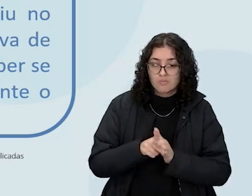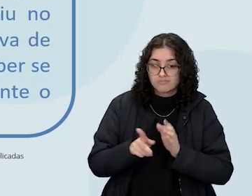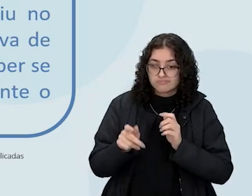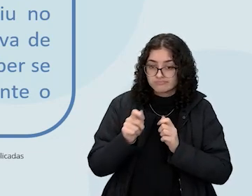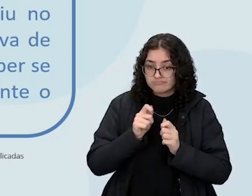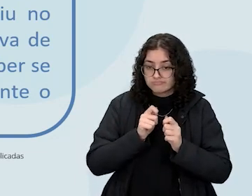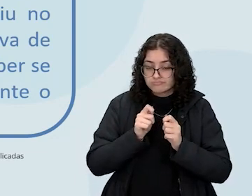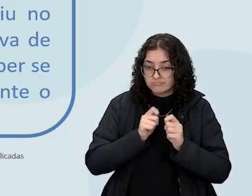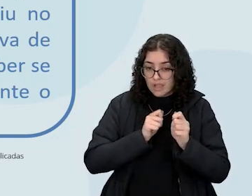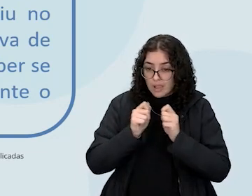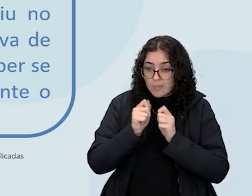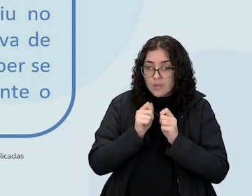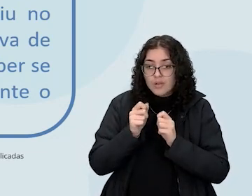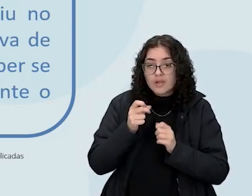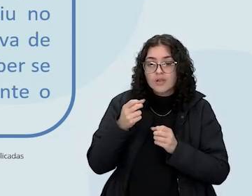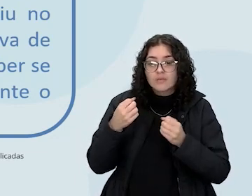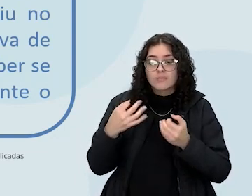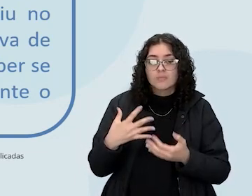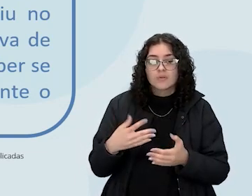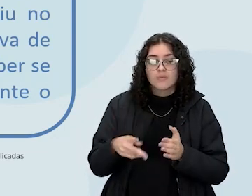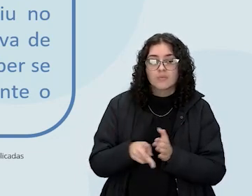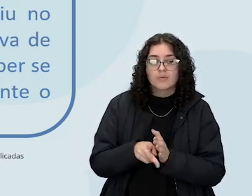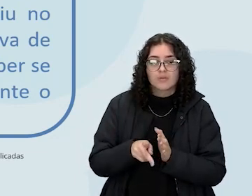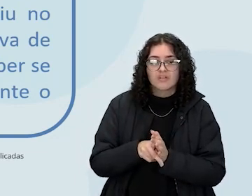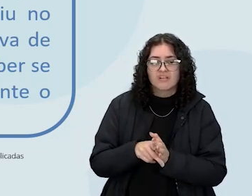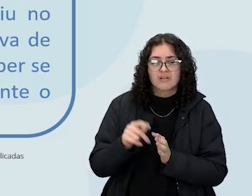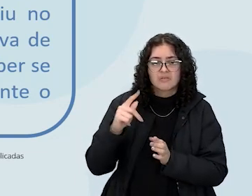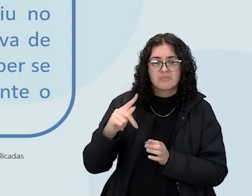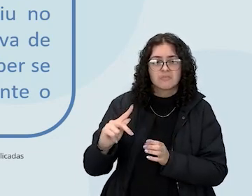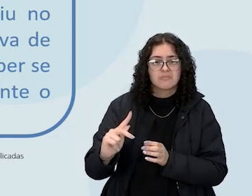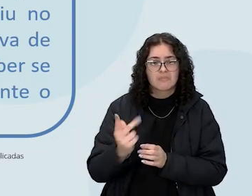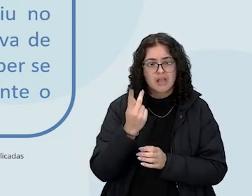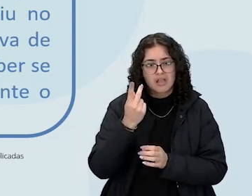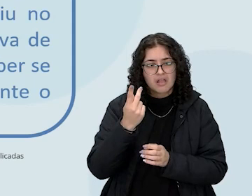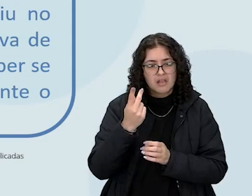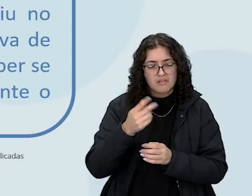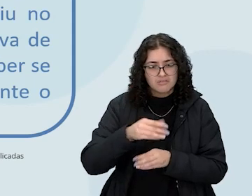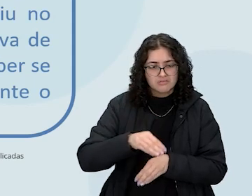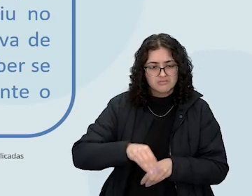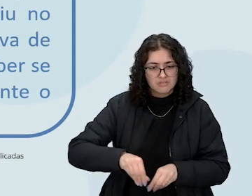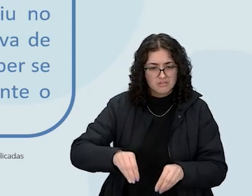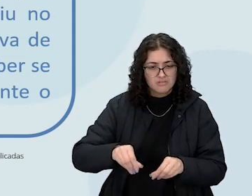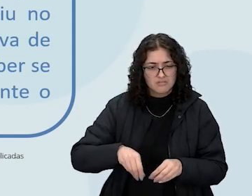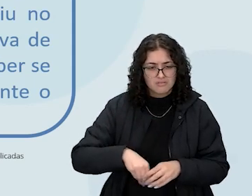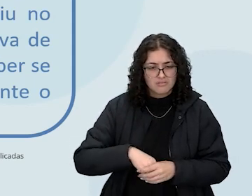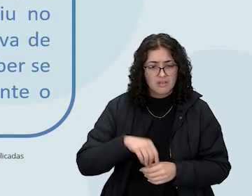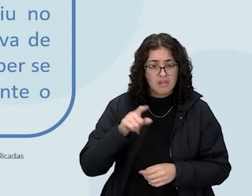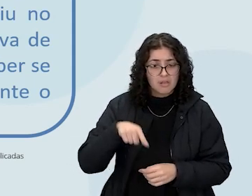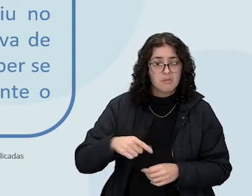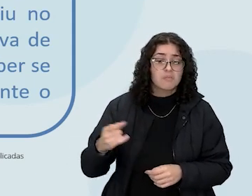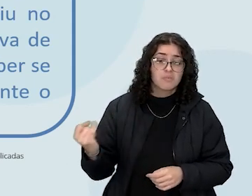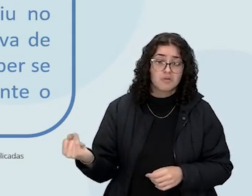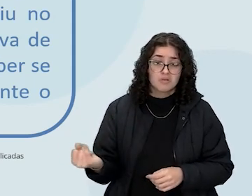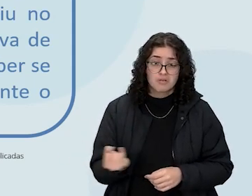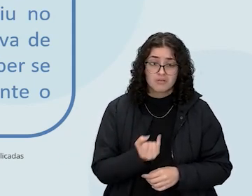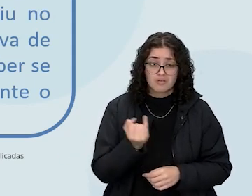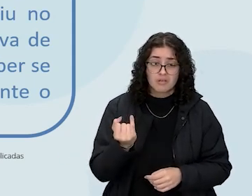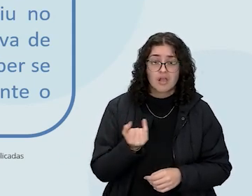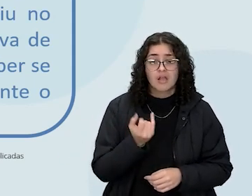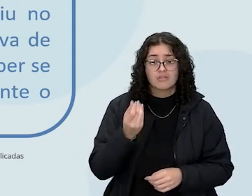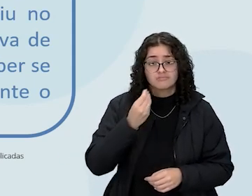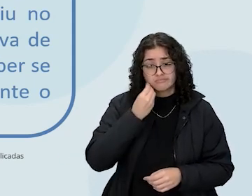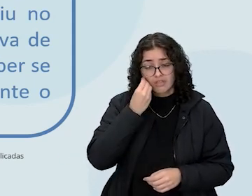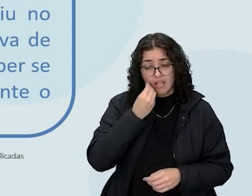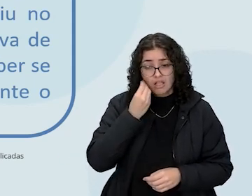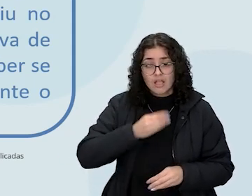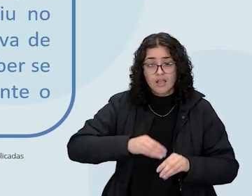que falava de um tal pH do solo e que seria importante